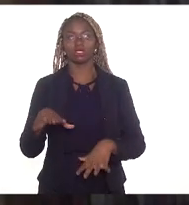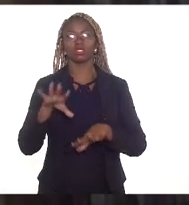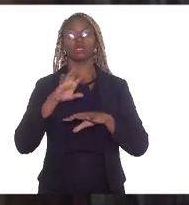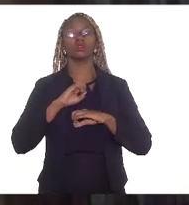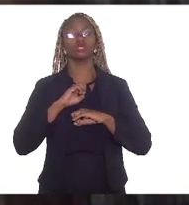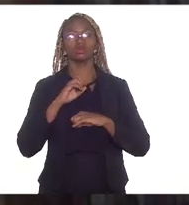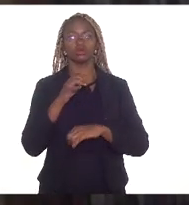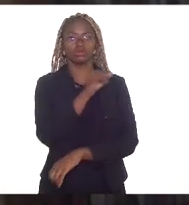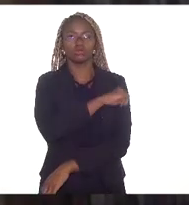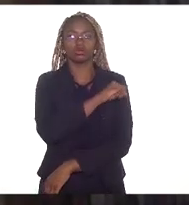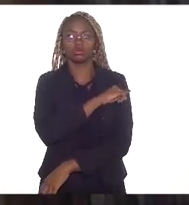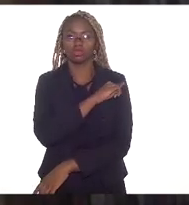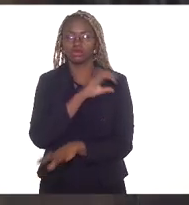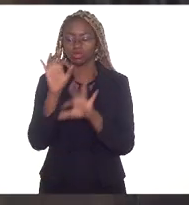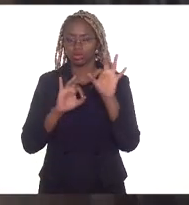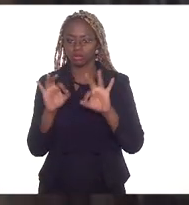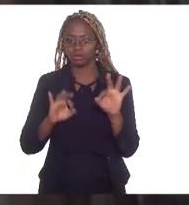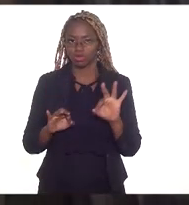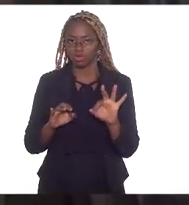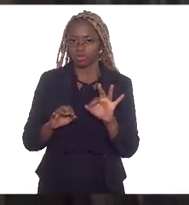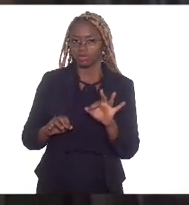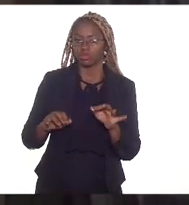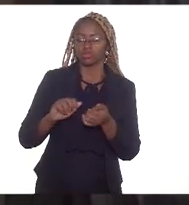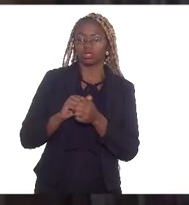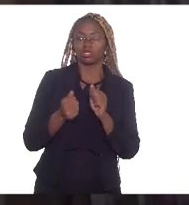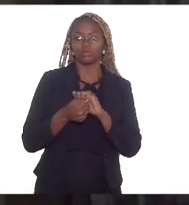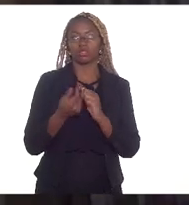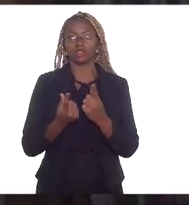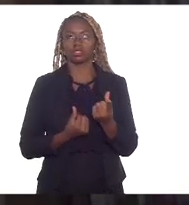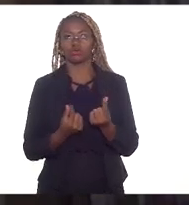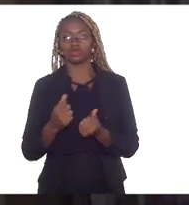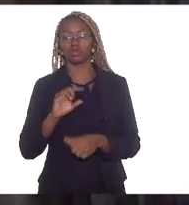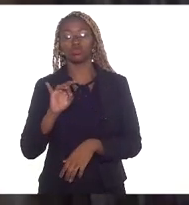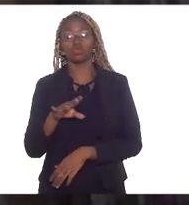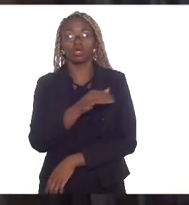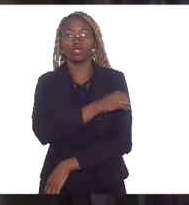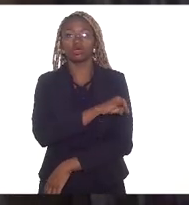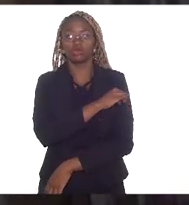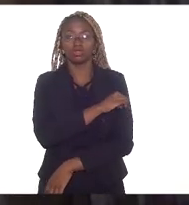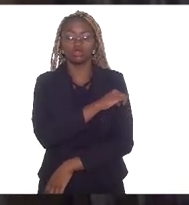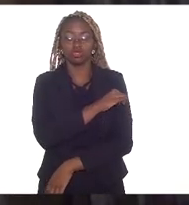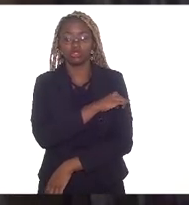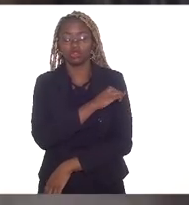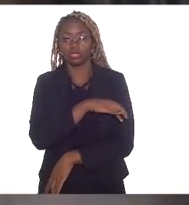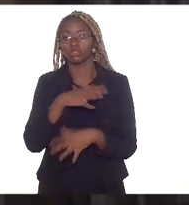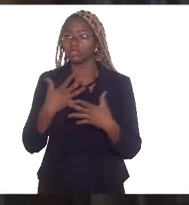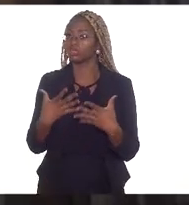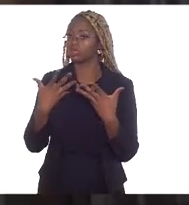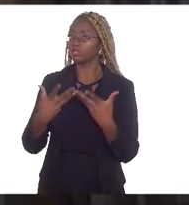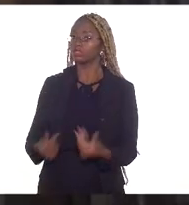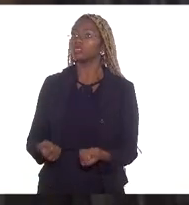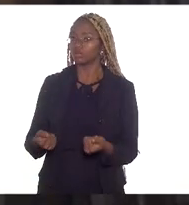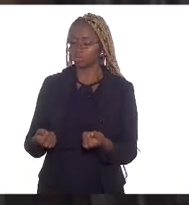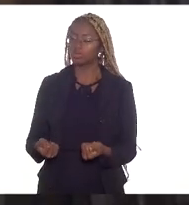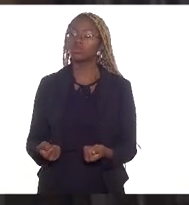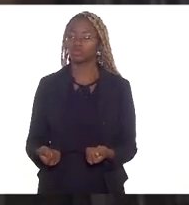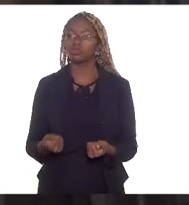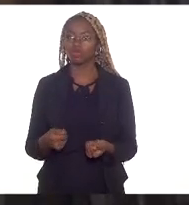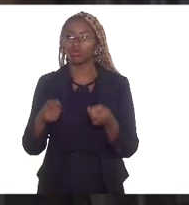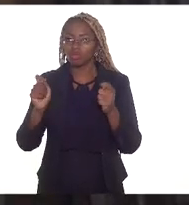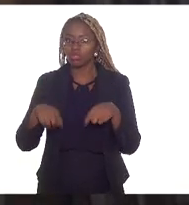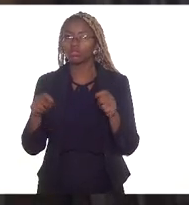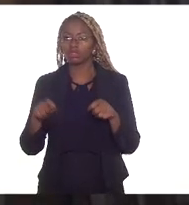planos de ajuste fiscal. Só o Rio de Janeiro se enquadrou no regime de recuperação fiscal